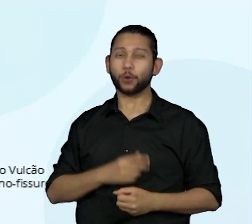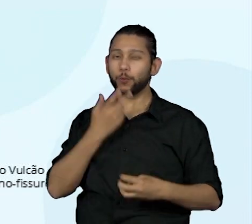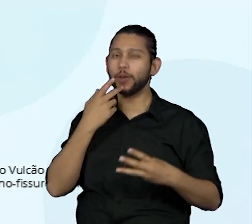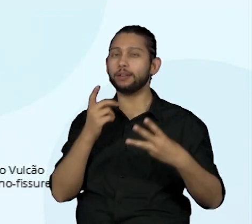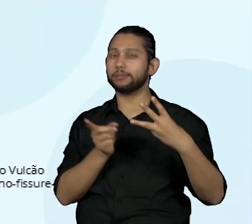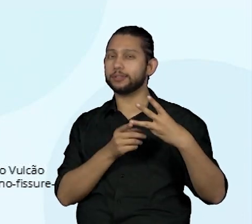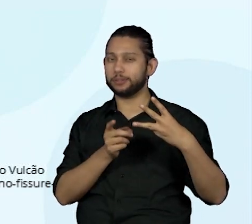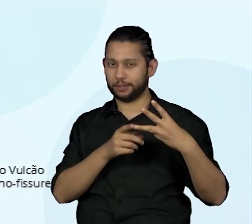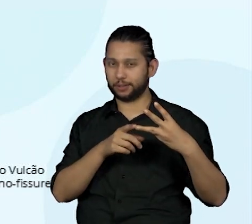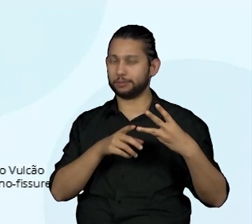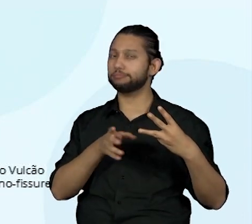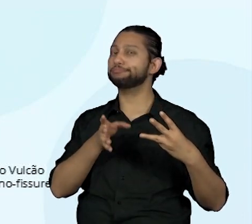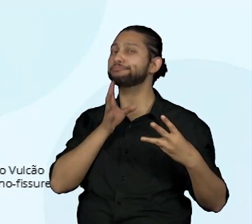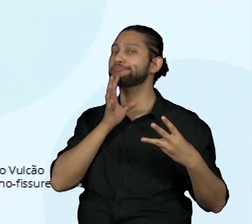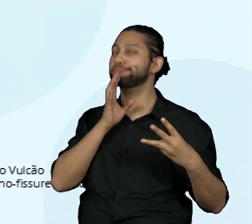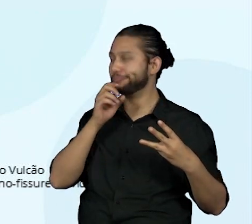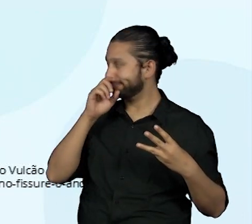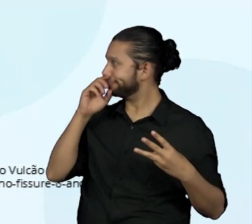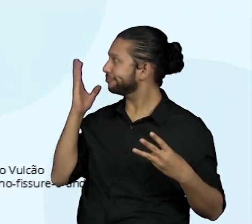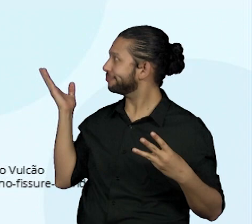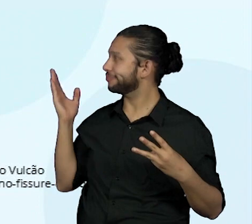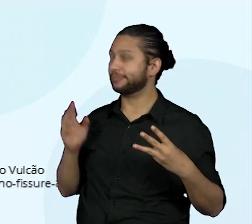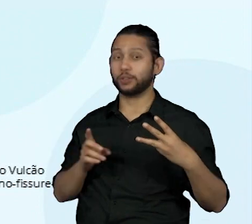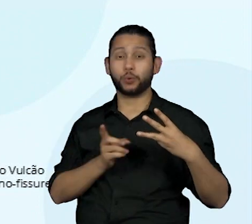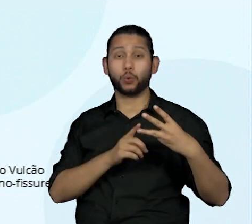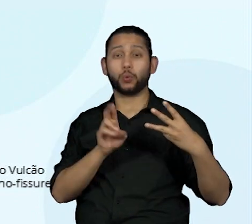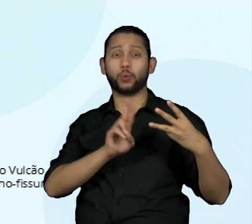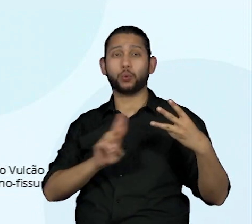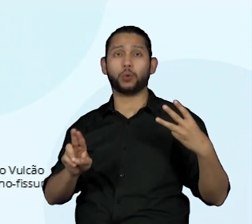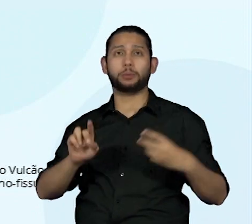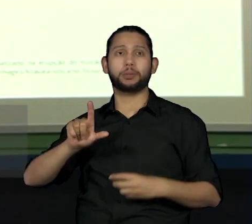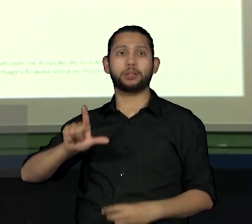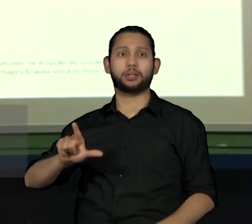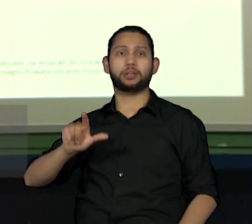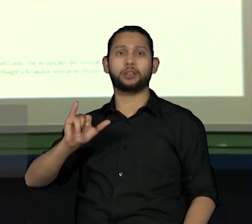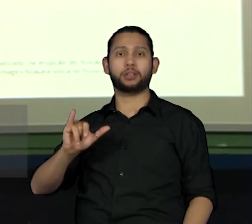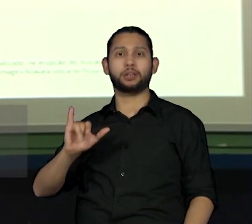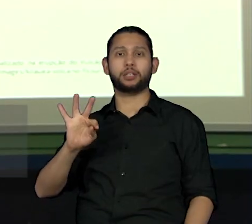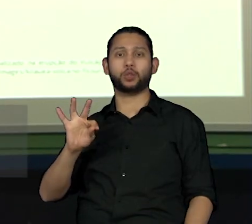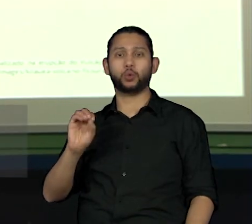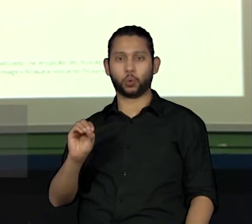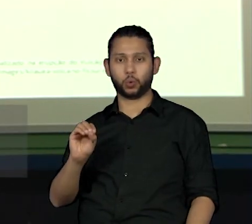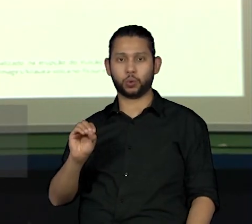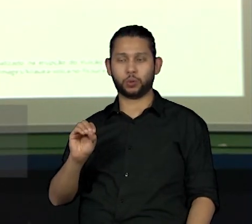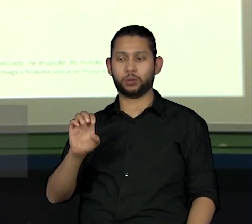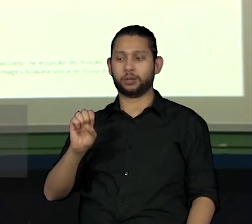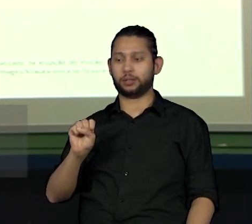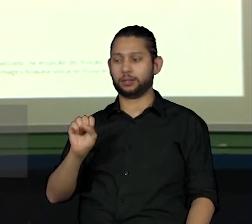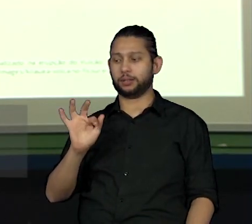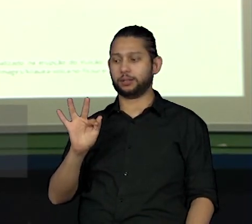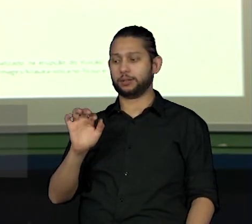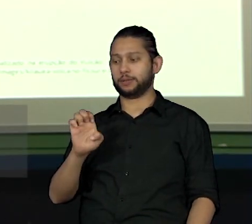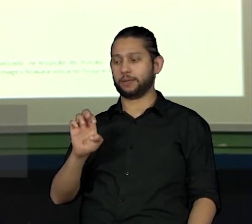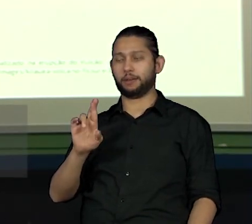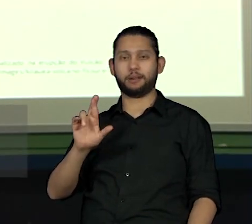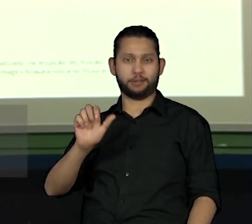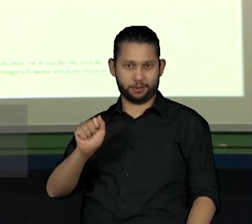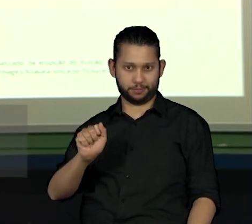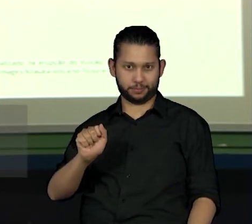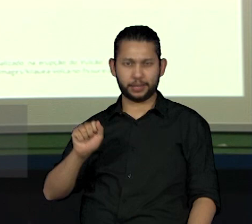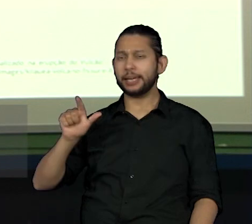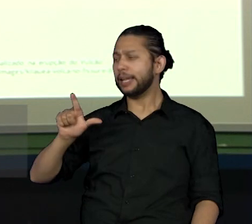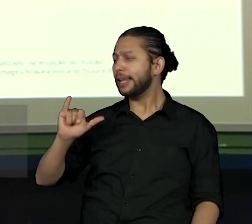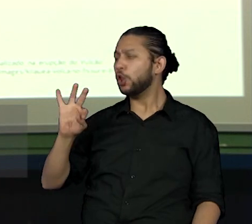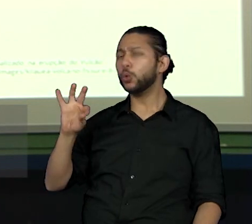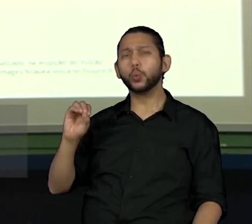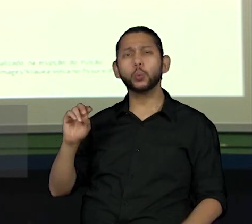aí, gente, que vocês já devem ter estudado, é a litosfera. Né? Lito quer dizer pedra ou rocha. Vamos falar rocha